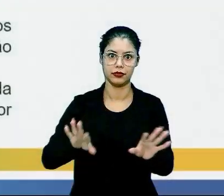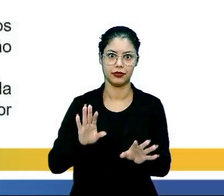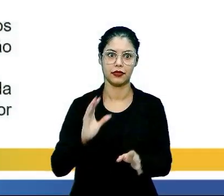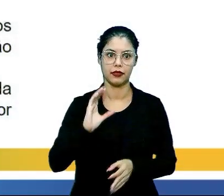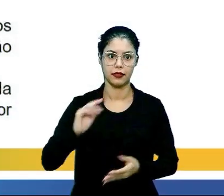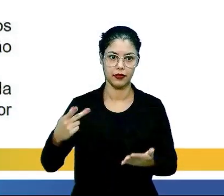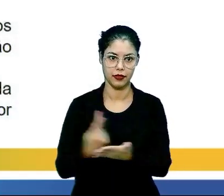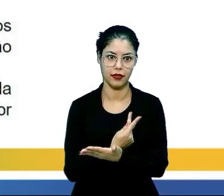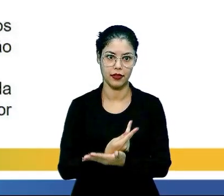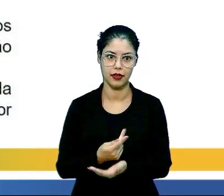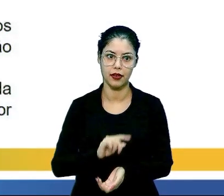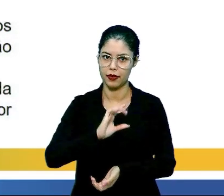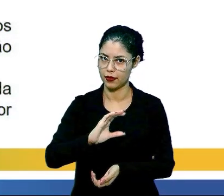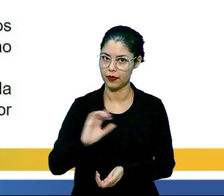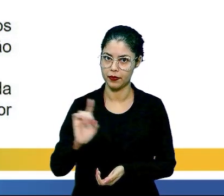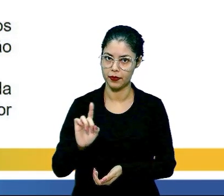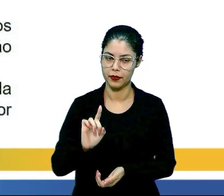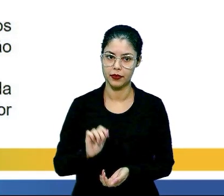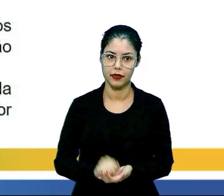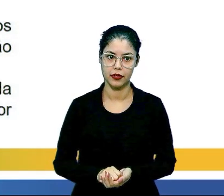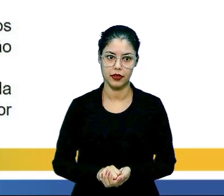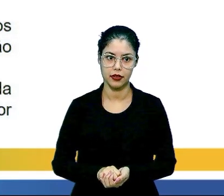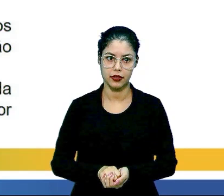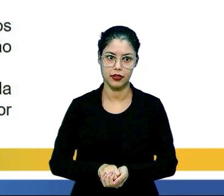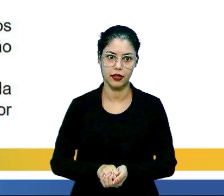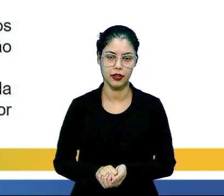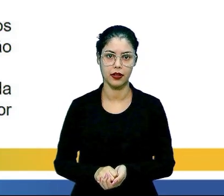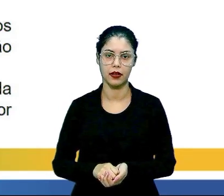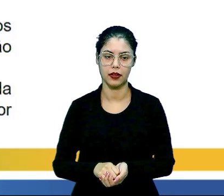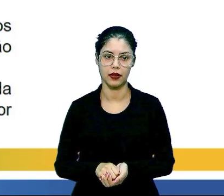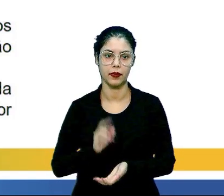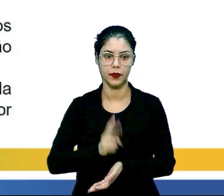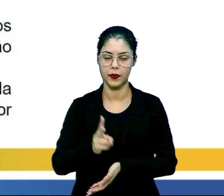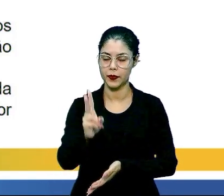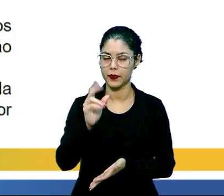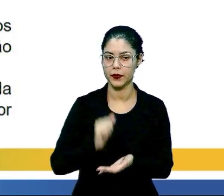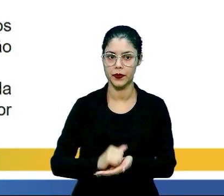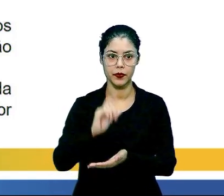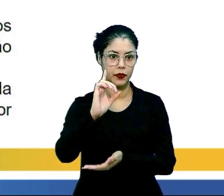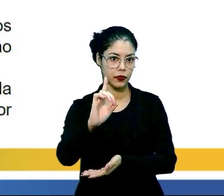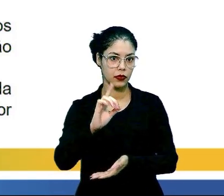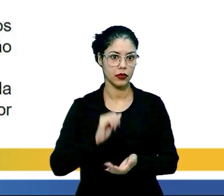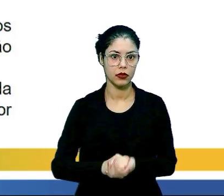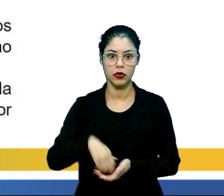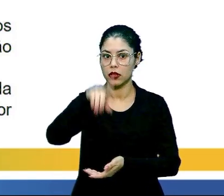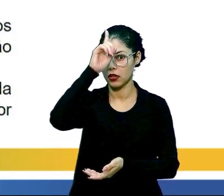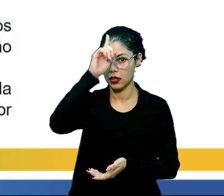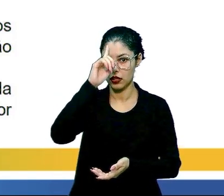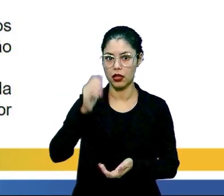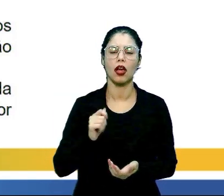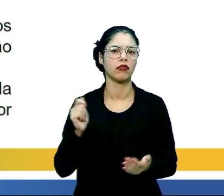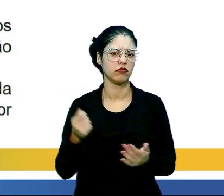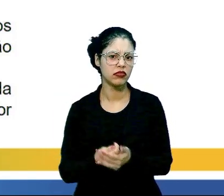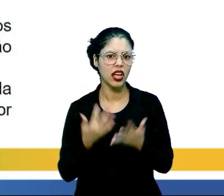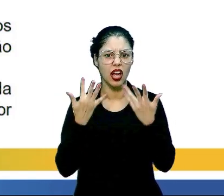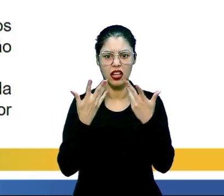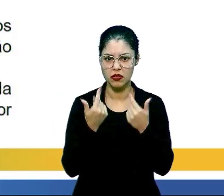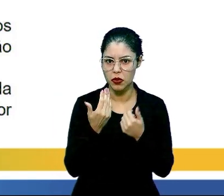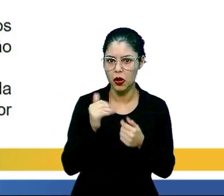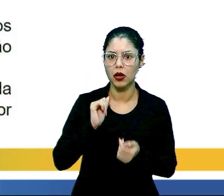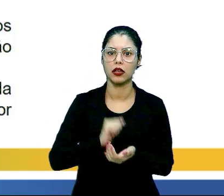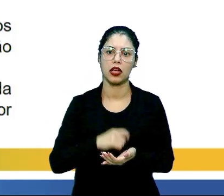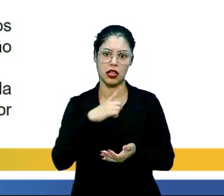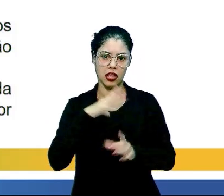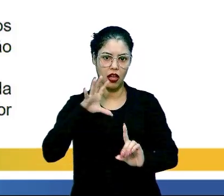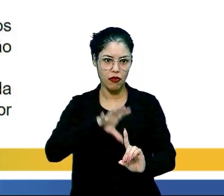por favor, não venha me marcar sem não. Pelo amor de Jeová. Vamos seguindo. Alternativa D. Os adultos têm péssimos hábitos